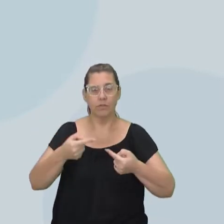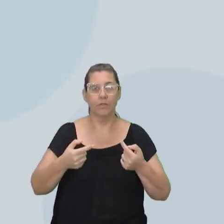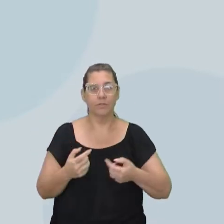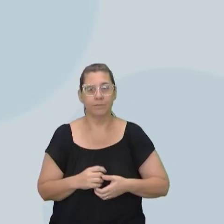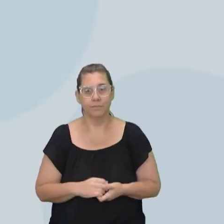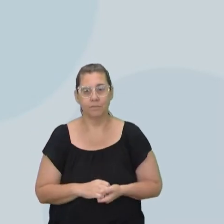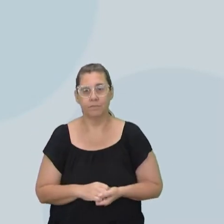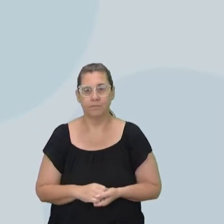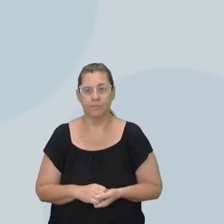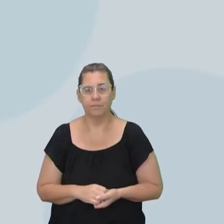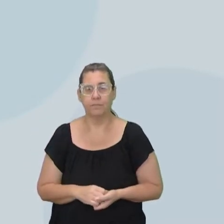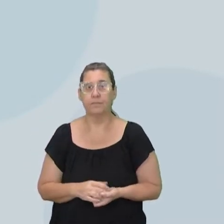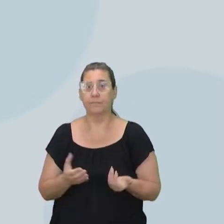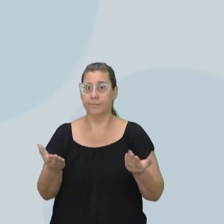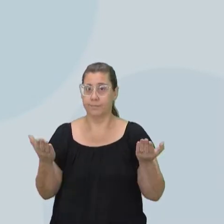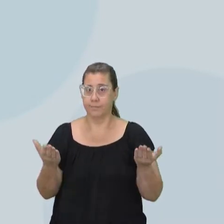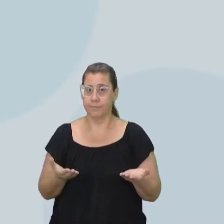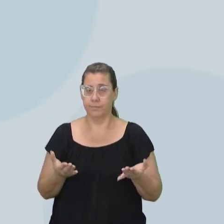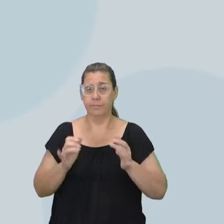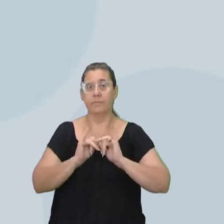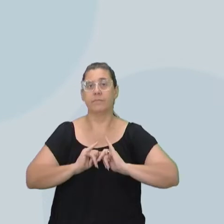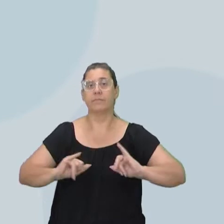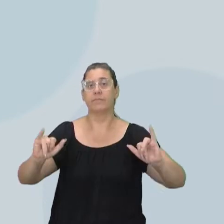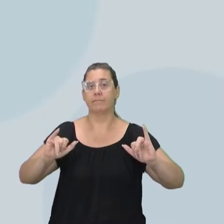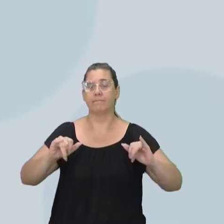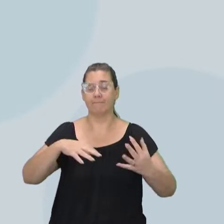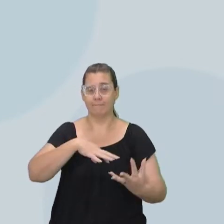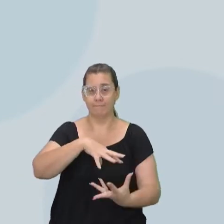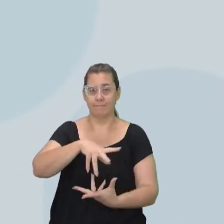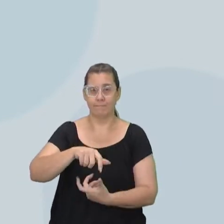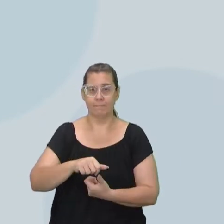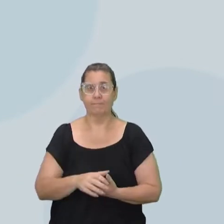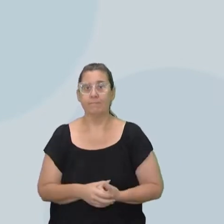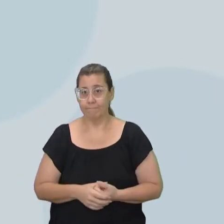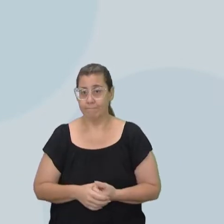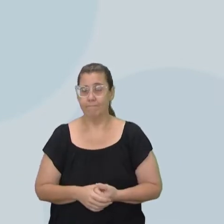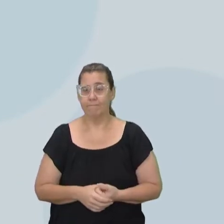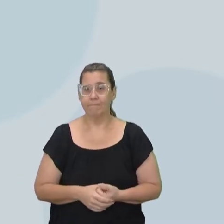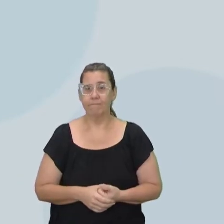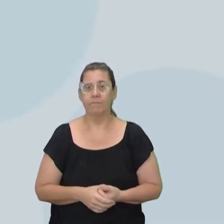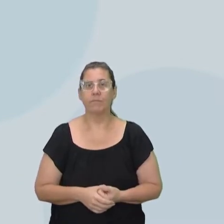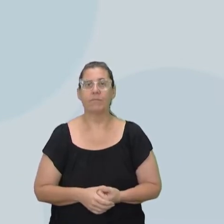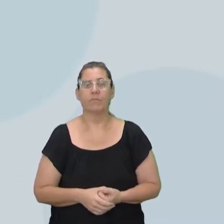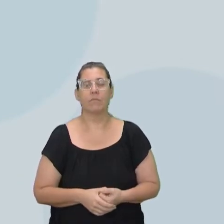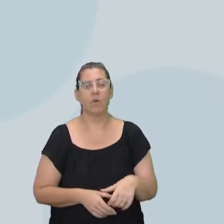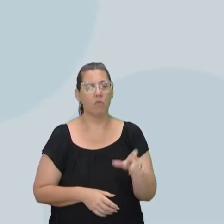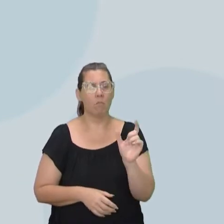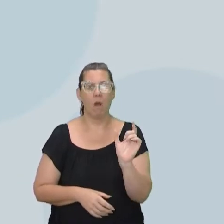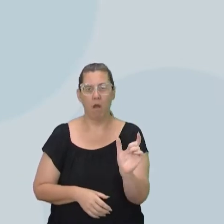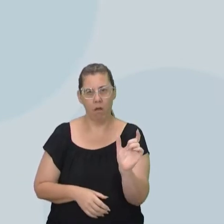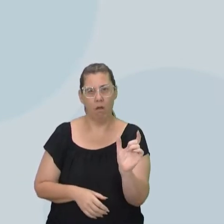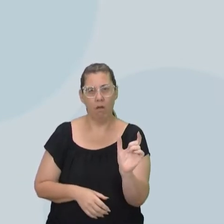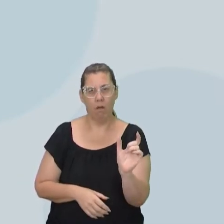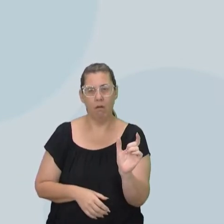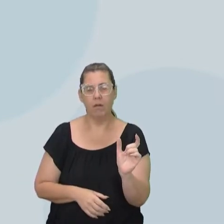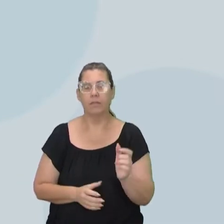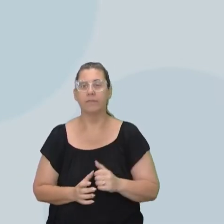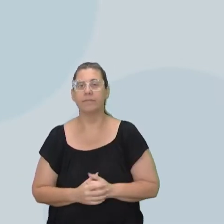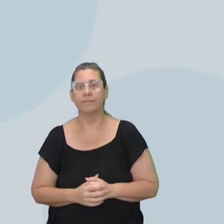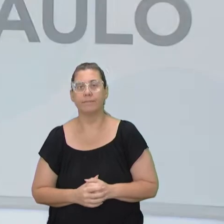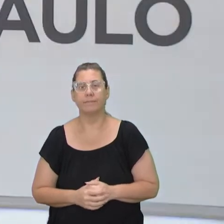né? E hoje, Notícias do Mundo, vocabulário. Vamos lá? Olha só. Antes de mais